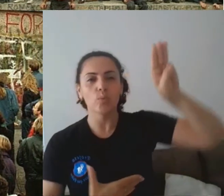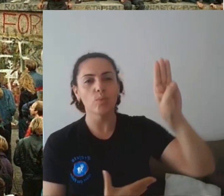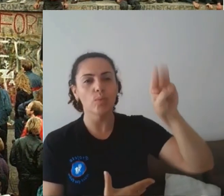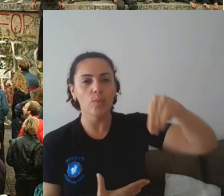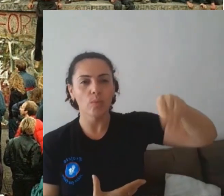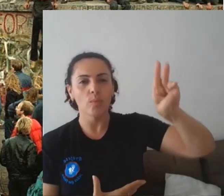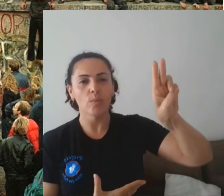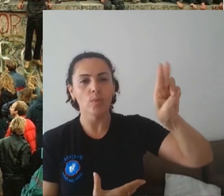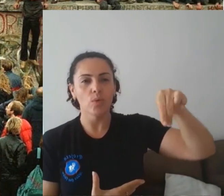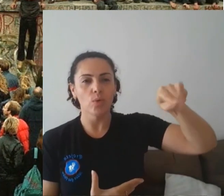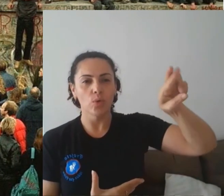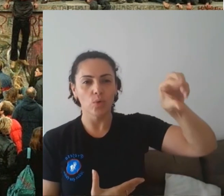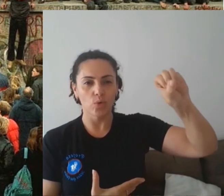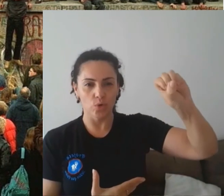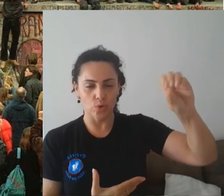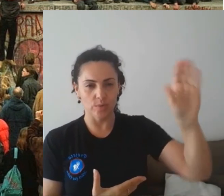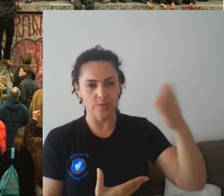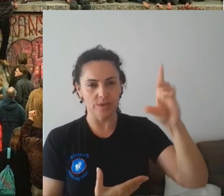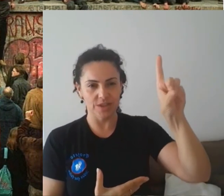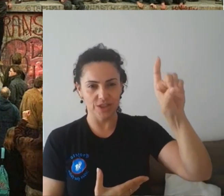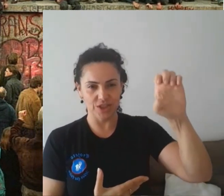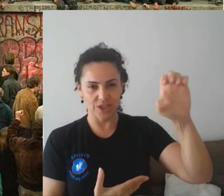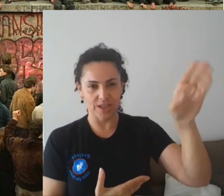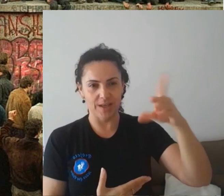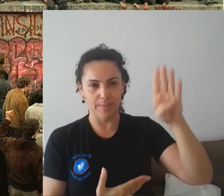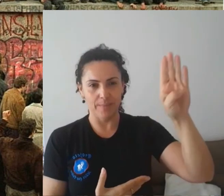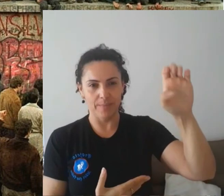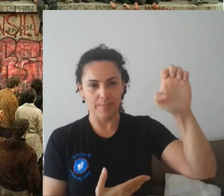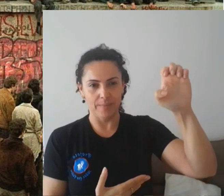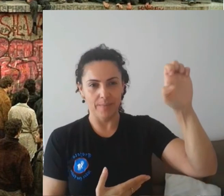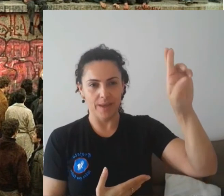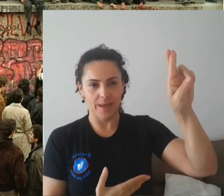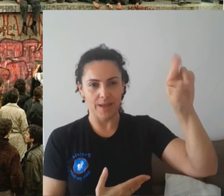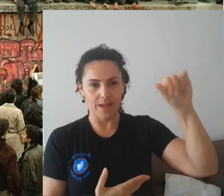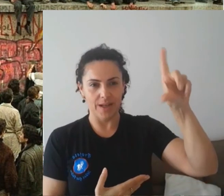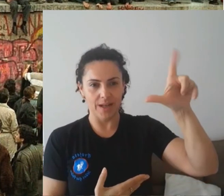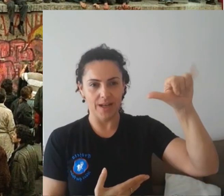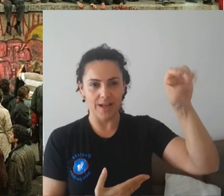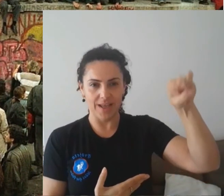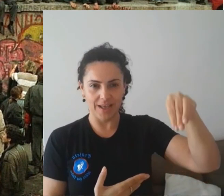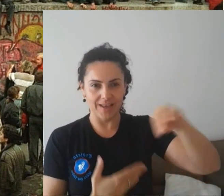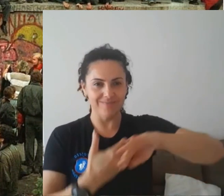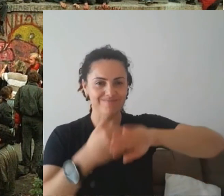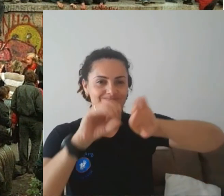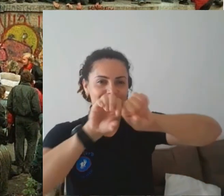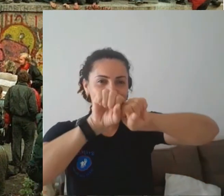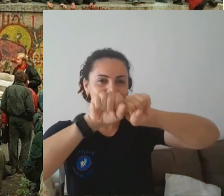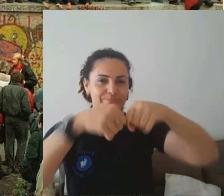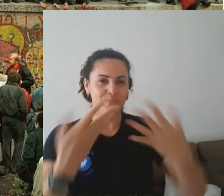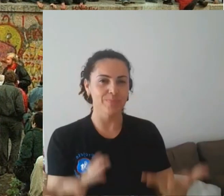fim desse período na história, né? E o fim dessa divisão aí do território da